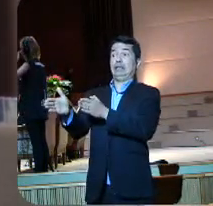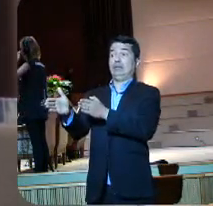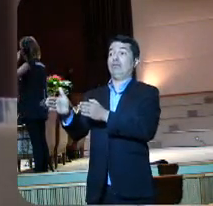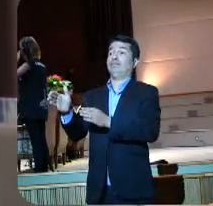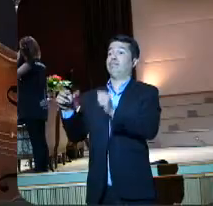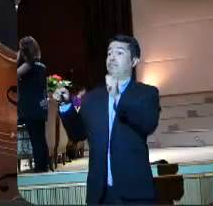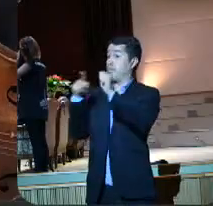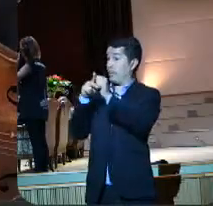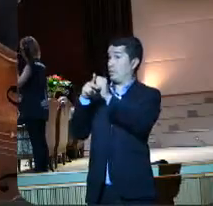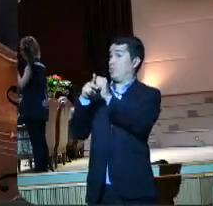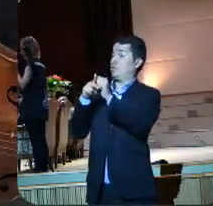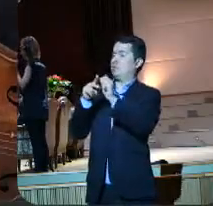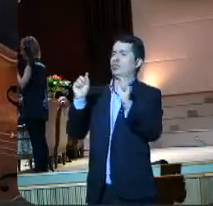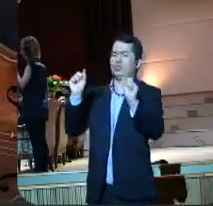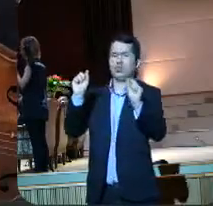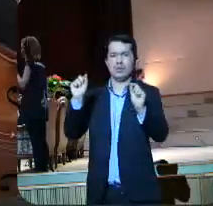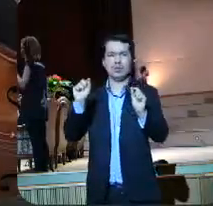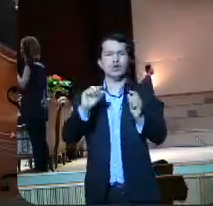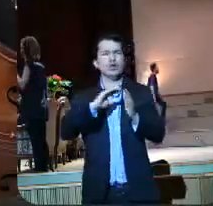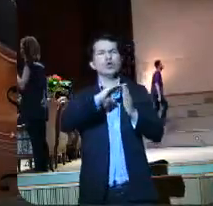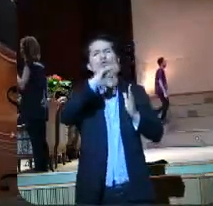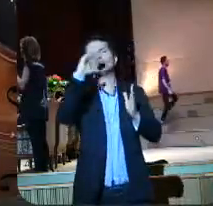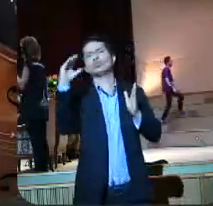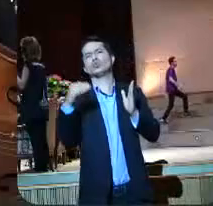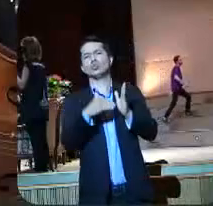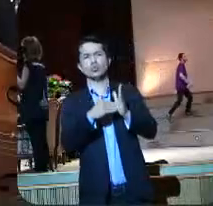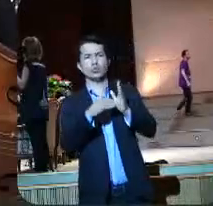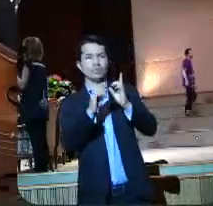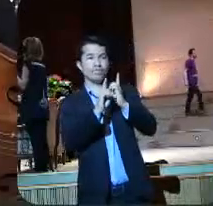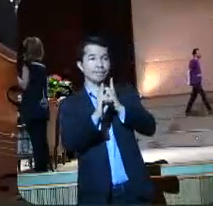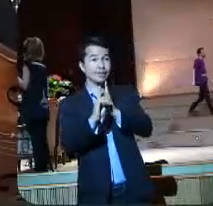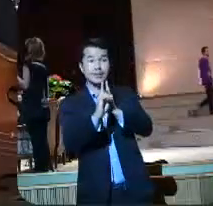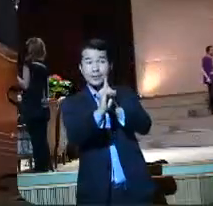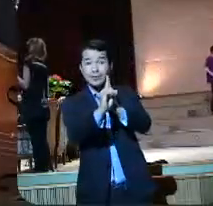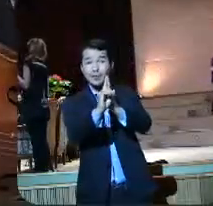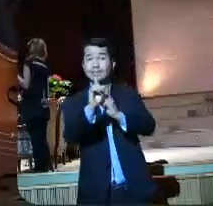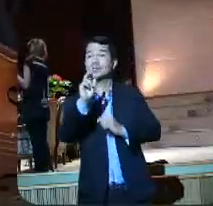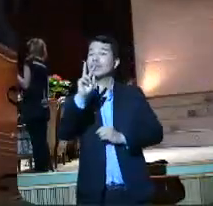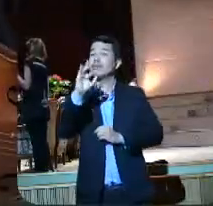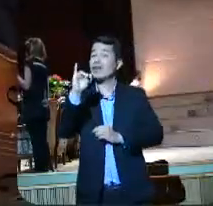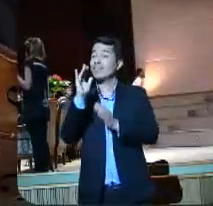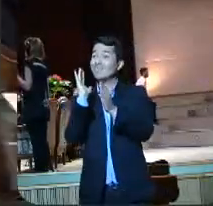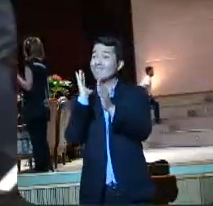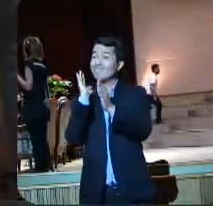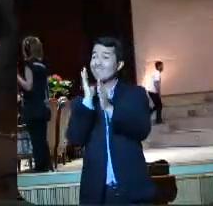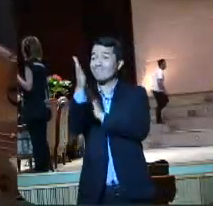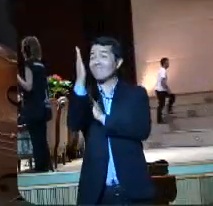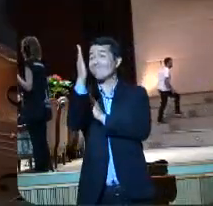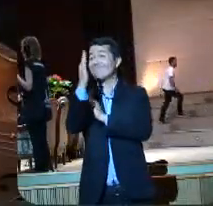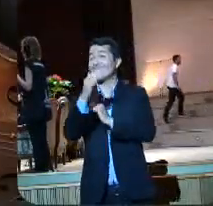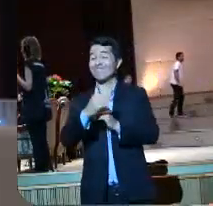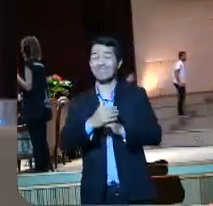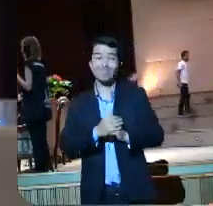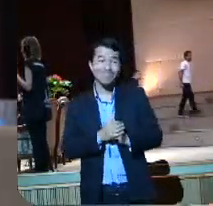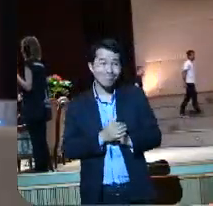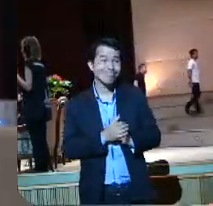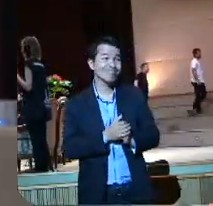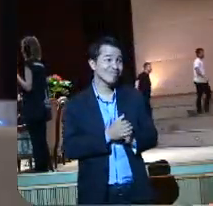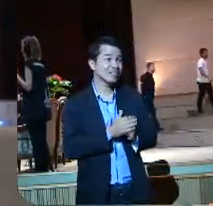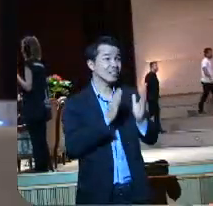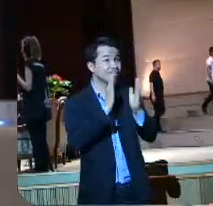Pedro, foi que todos os discípulos de Jesus iriam naquela noite fugir